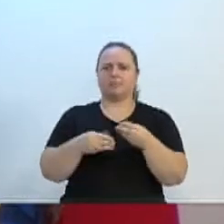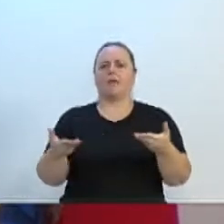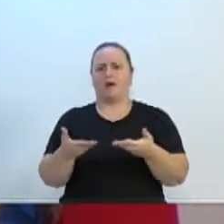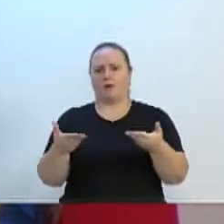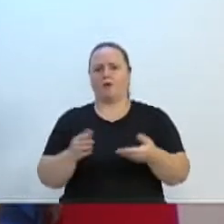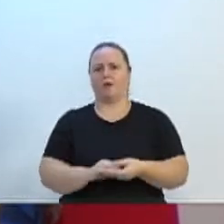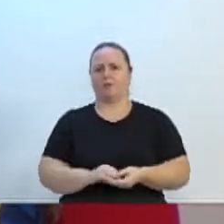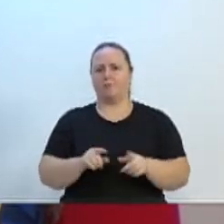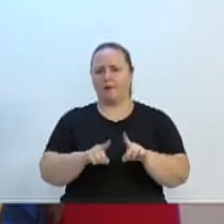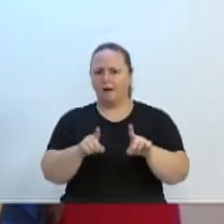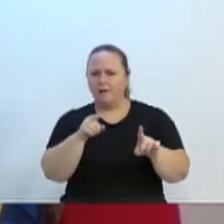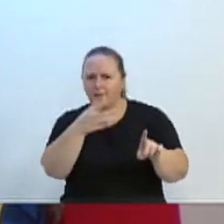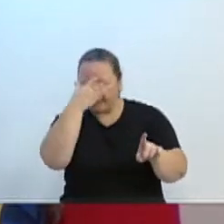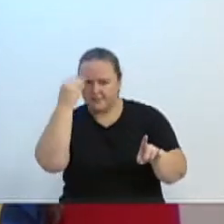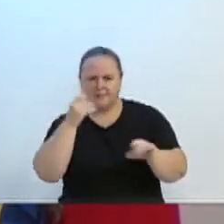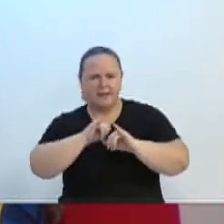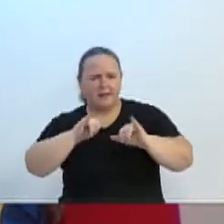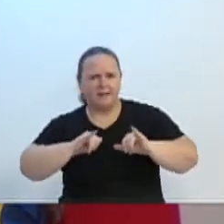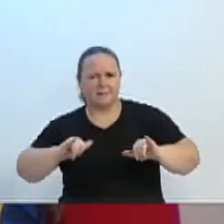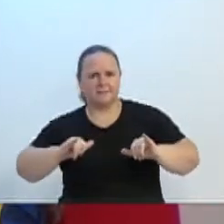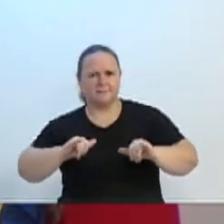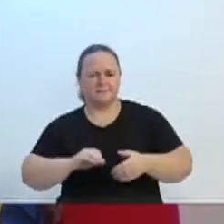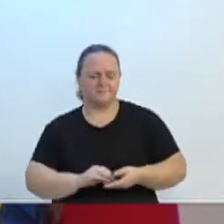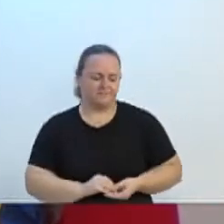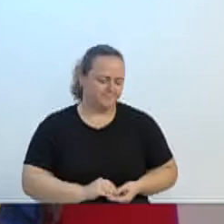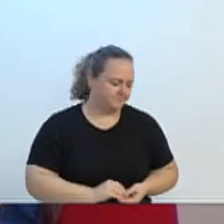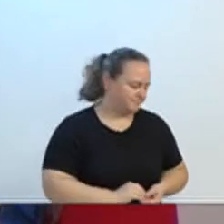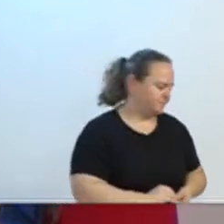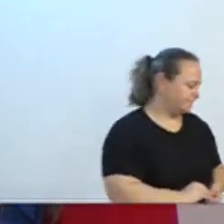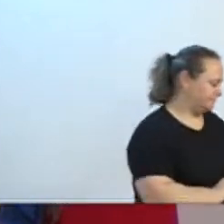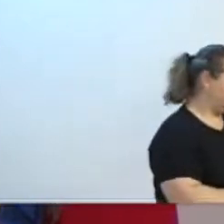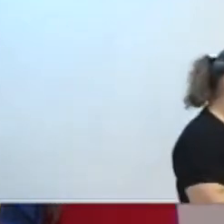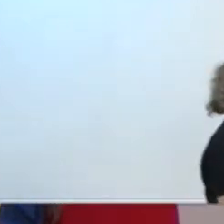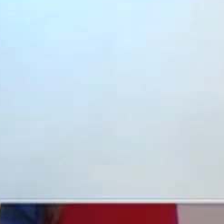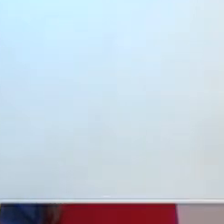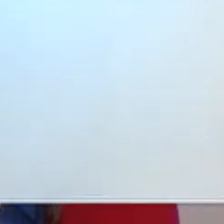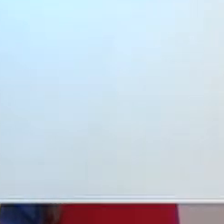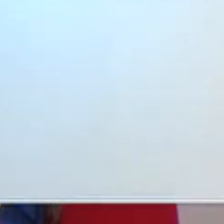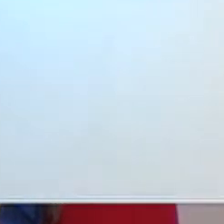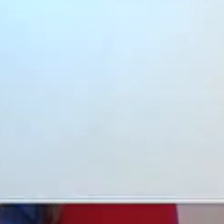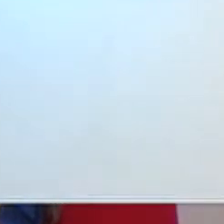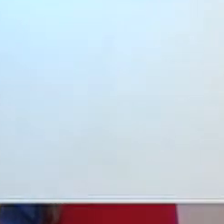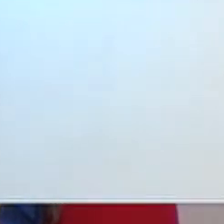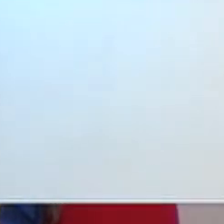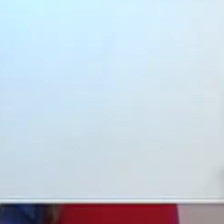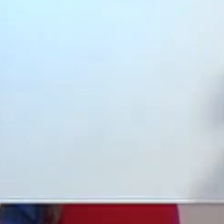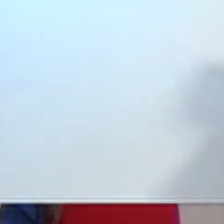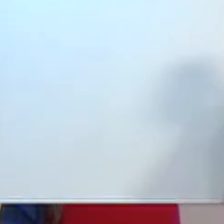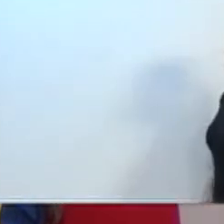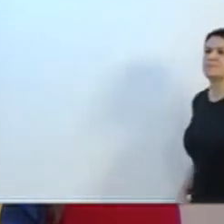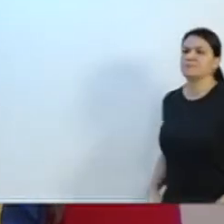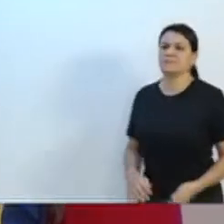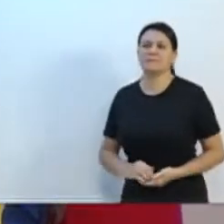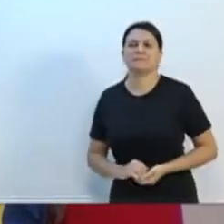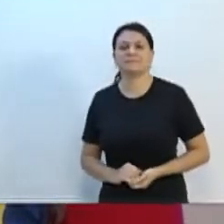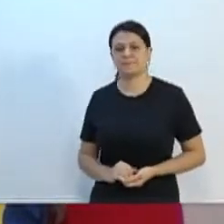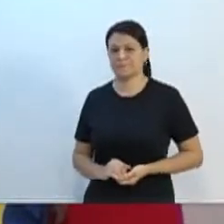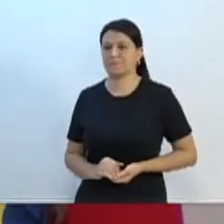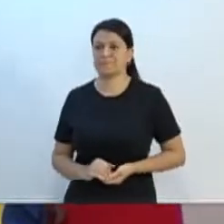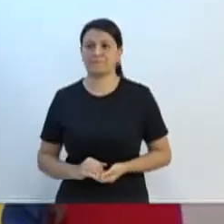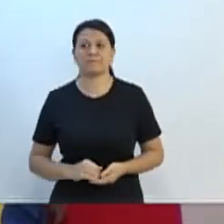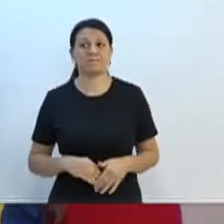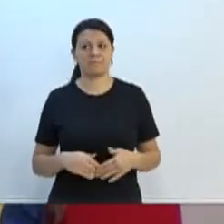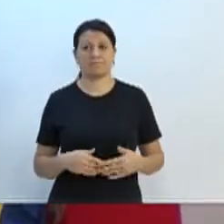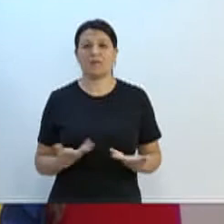alugadas não falam. É? E aí ontem já disseram, e se eu fosse de entrar na rede social, eu ia dizer assim, me perdoe, vereador Adriano, me perdoe,